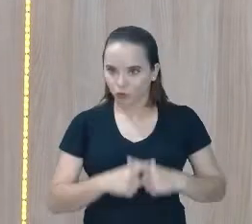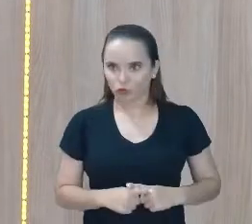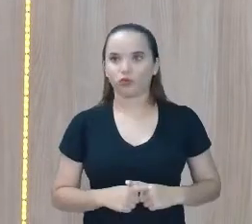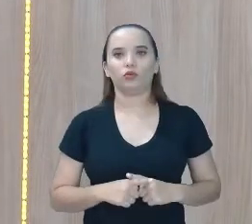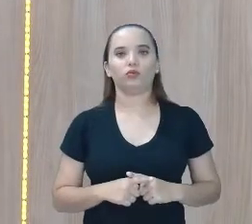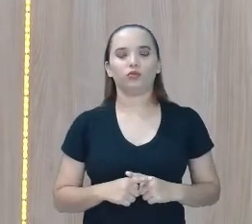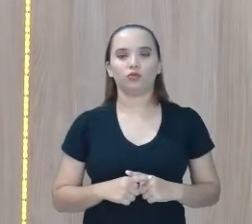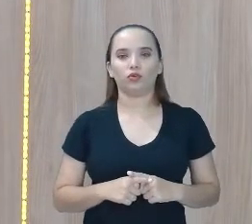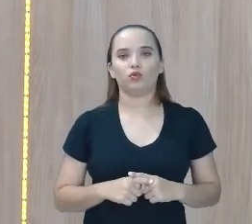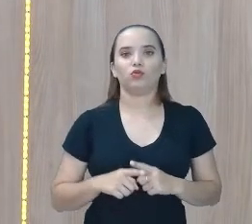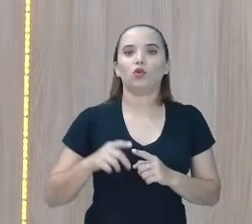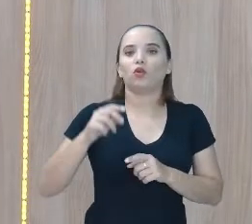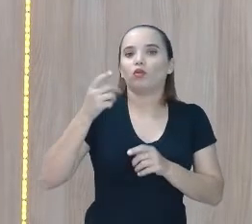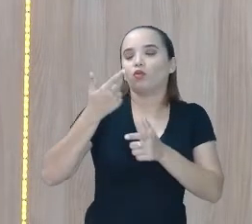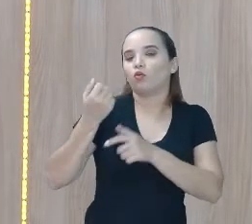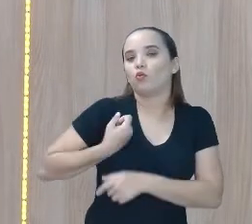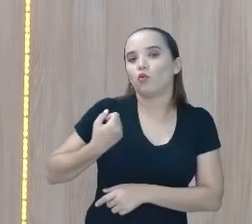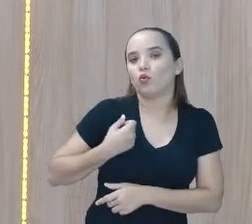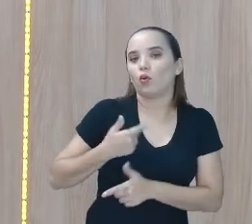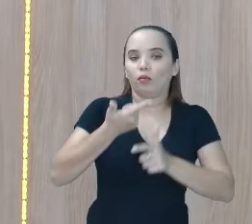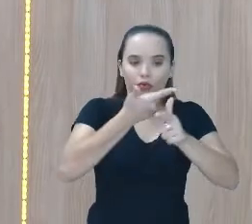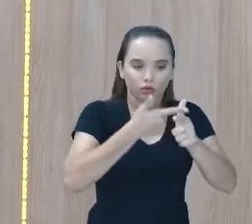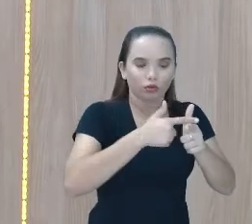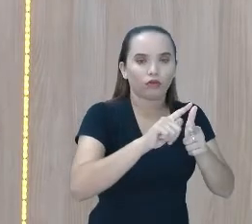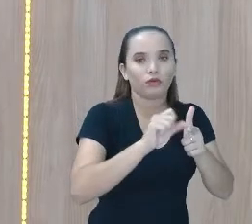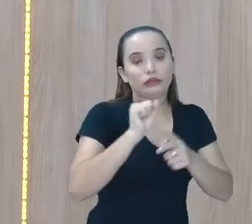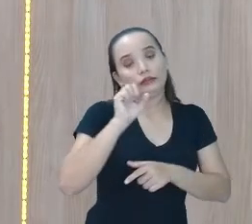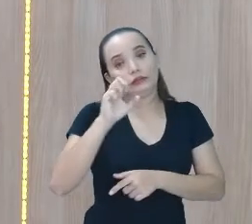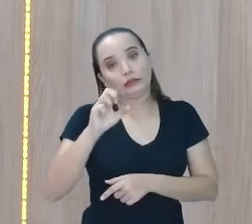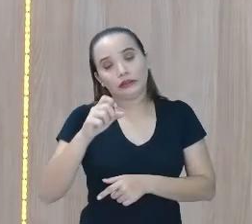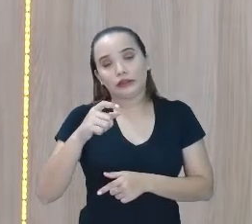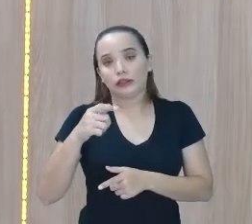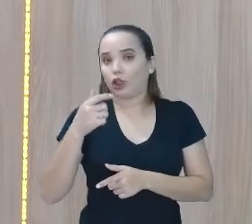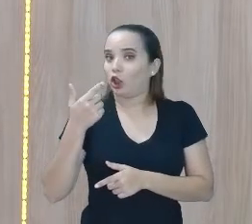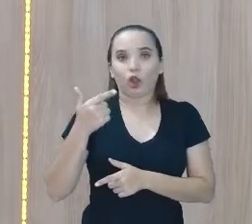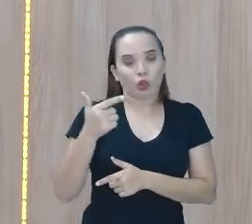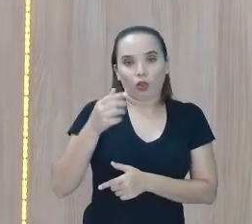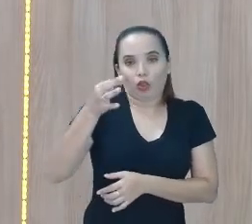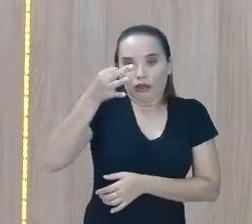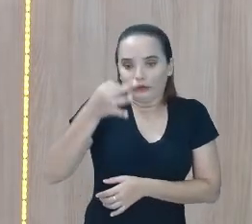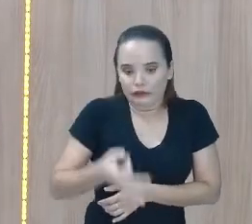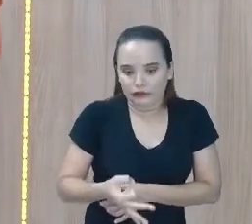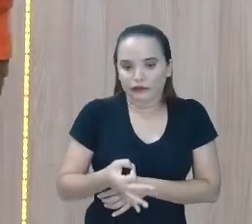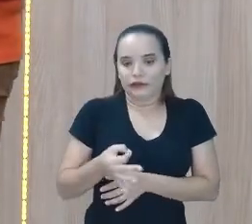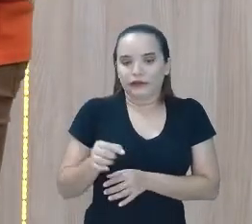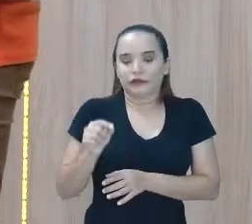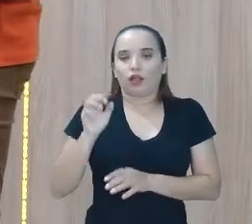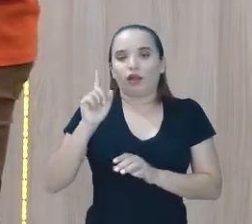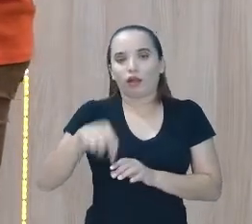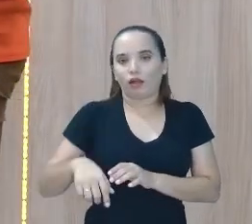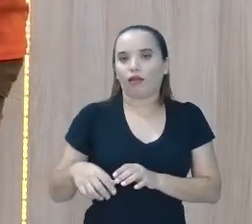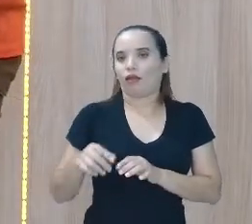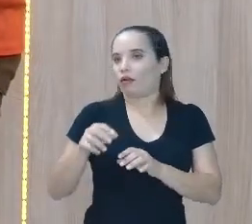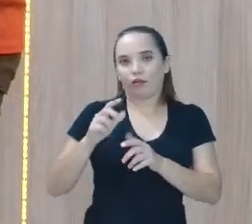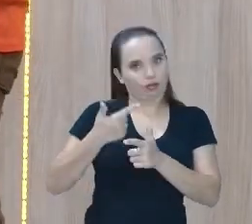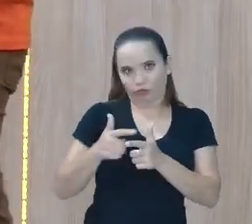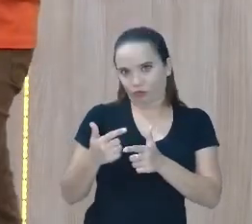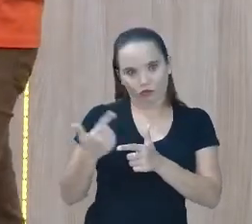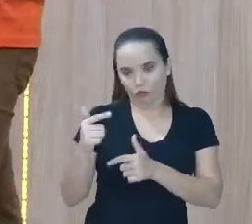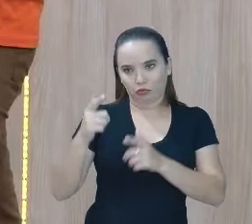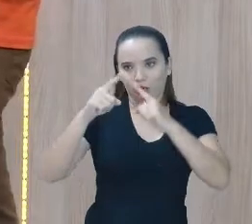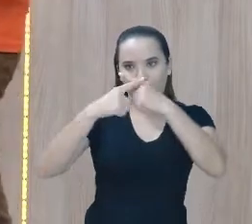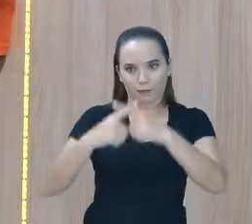tá? Do que está dividindo. Se a divisão não der exata, não é múltiplo, tá? Então, efetuando aí essas